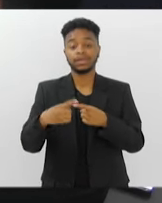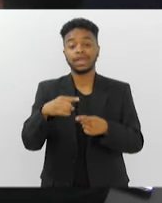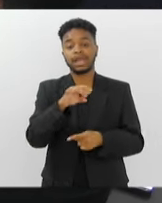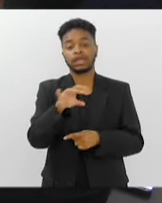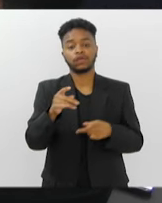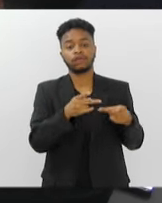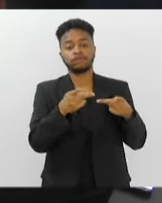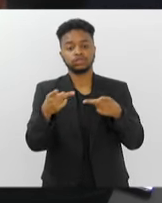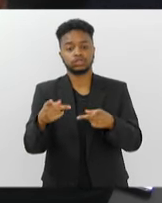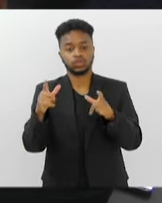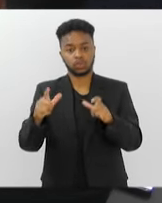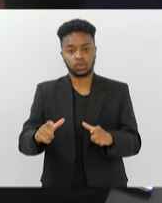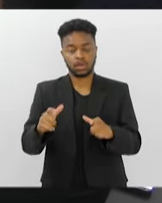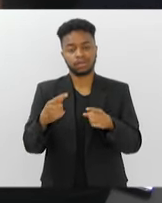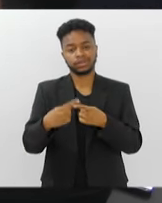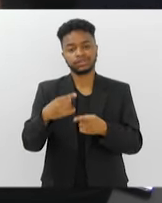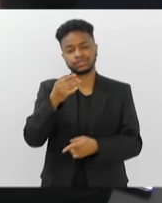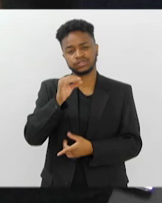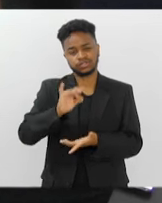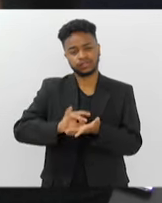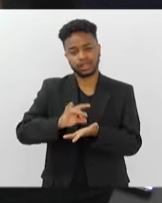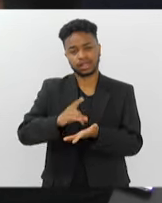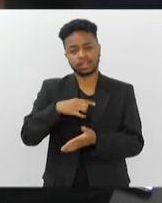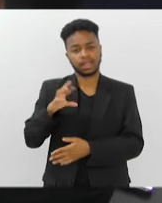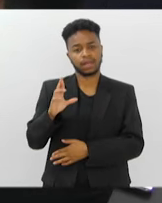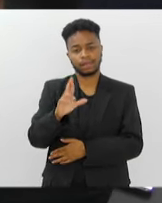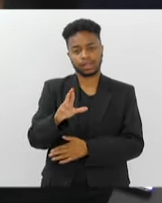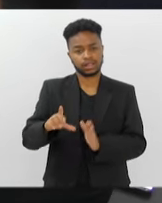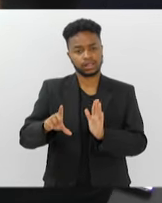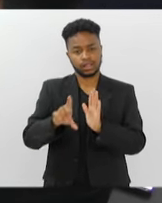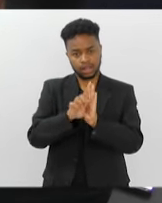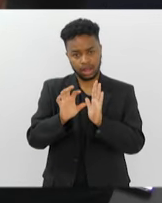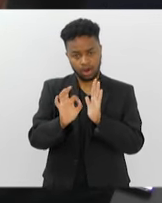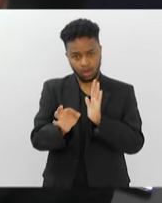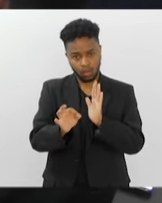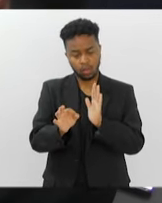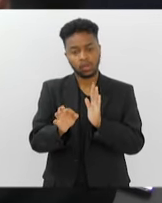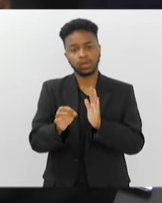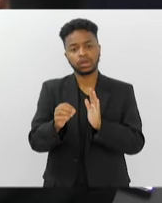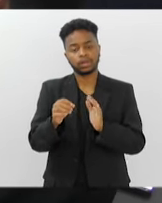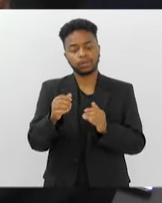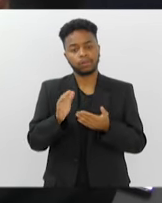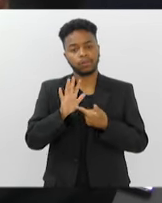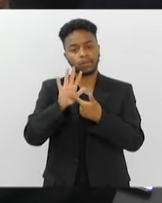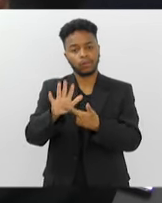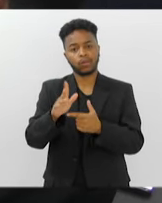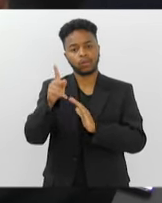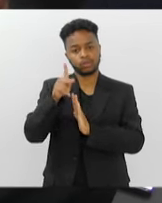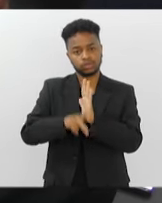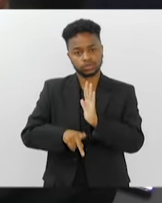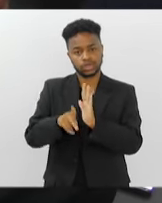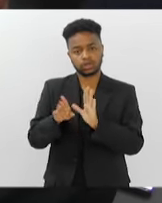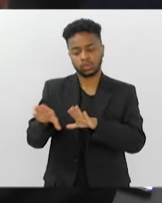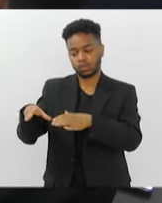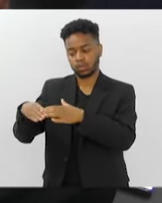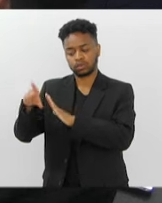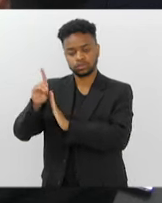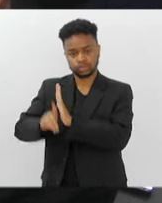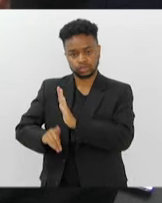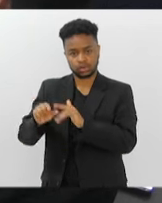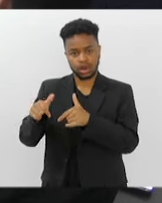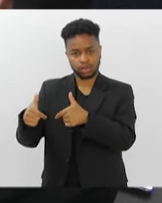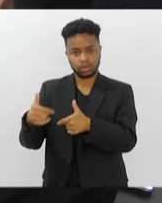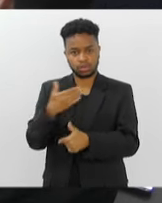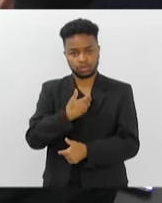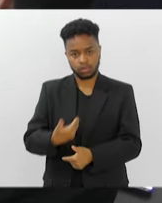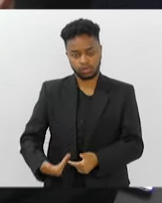local na verdade a o representante legal do evento ele apresenta um projeto na diretoria de versões públicas E